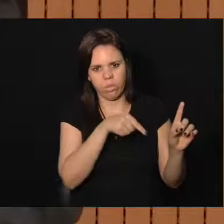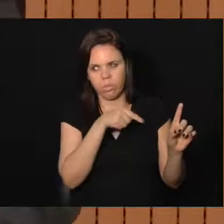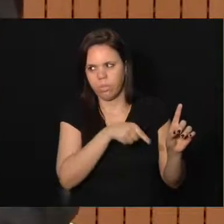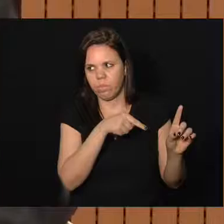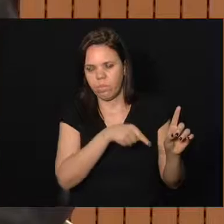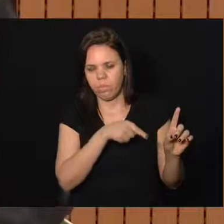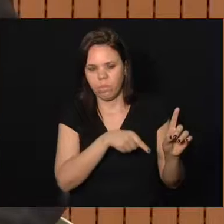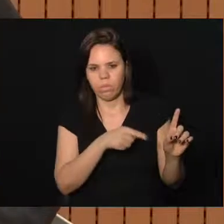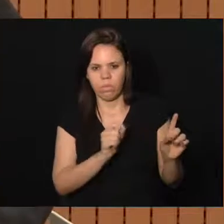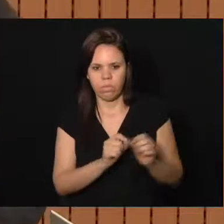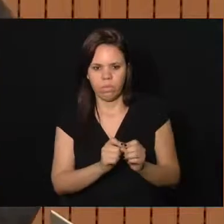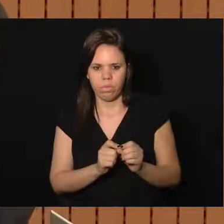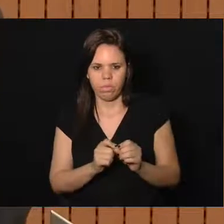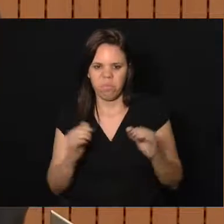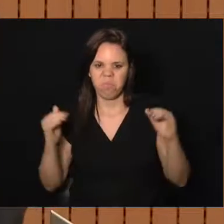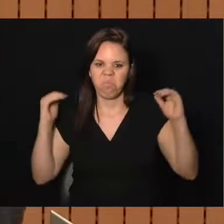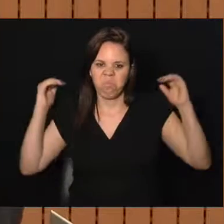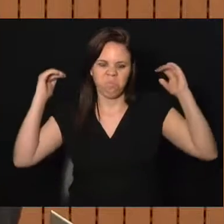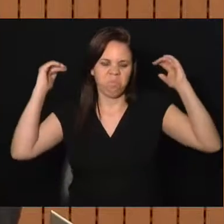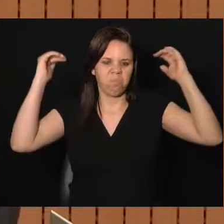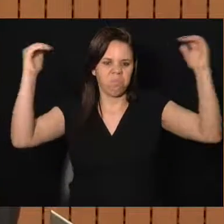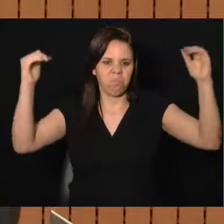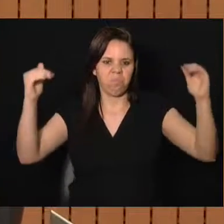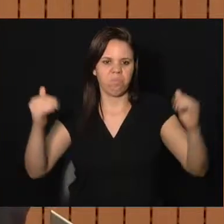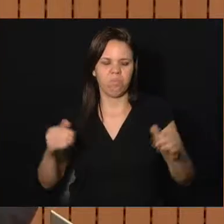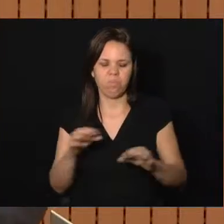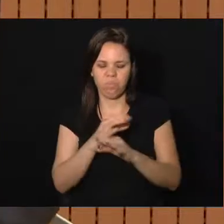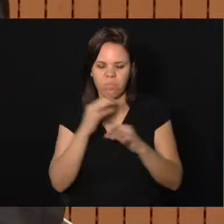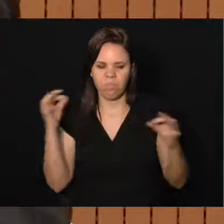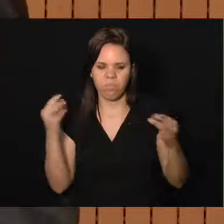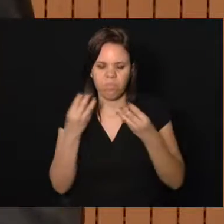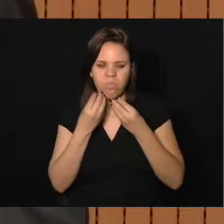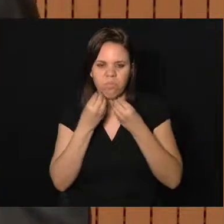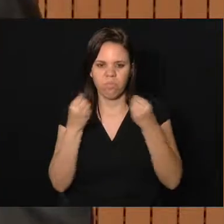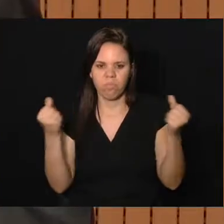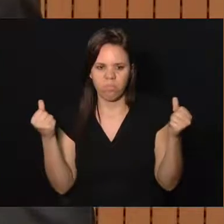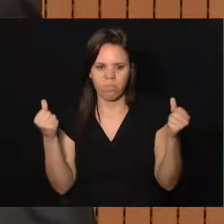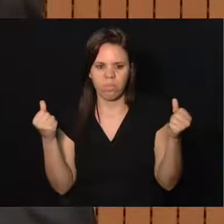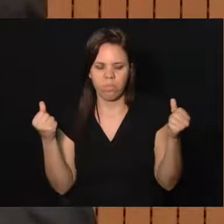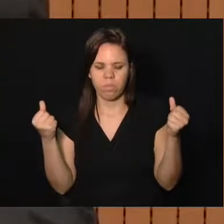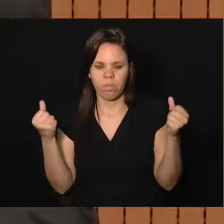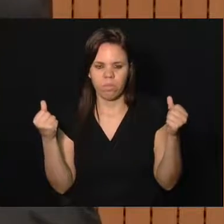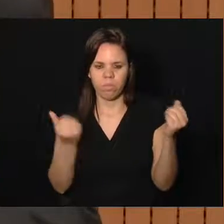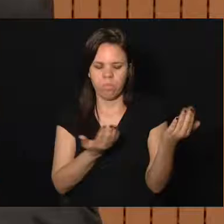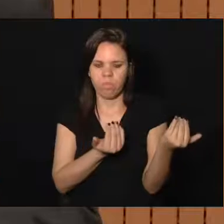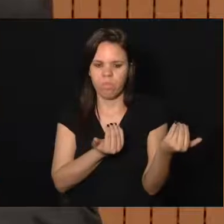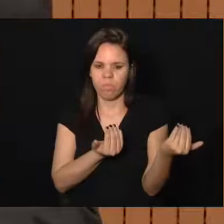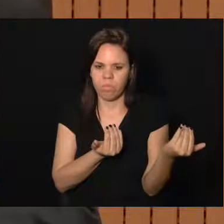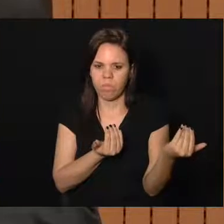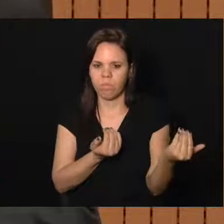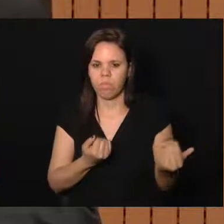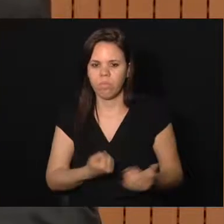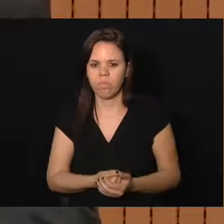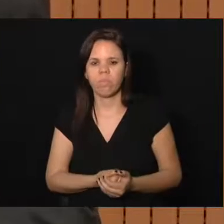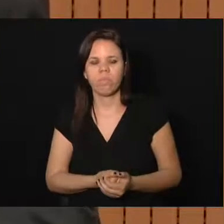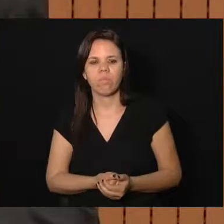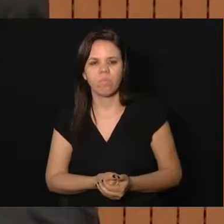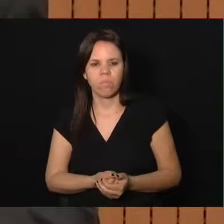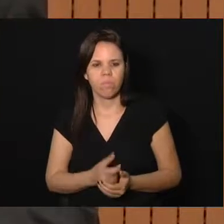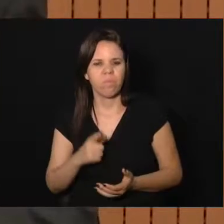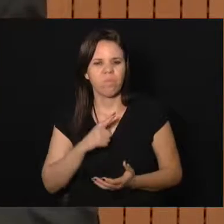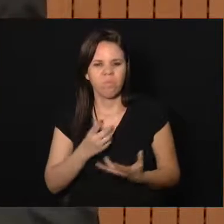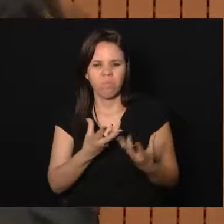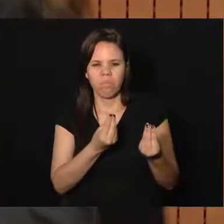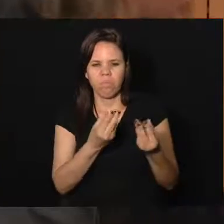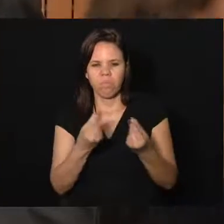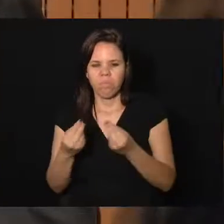com tão alto grau, com tanto brilho, com tanta qualidade e tão jovem ainda, né? Tão jovem, que tem